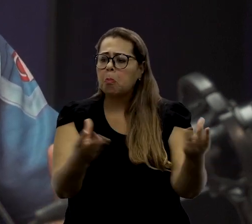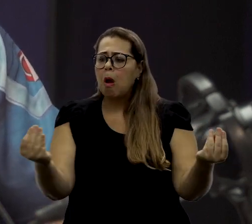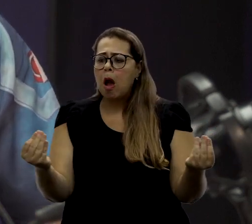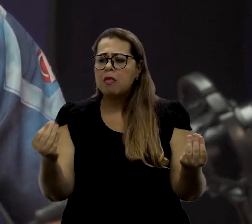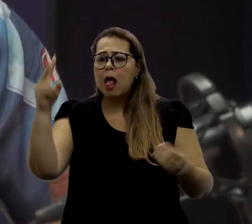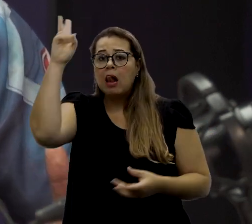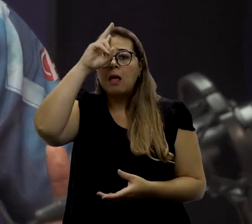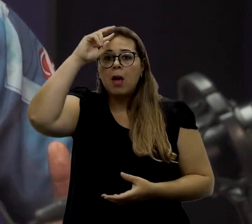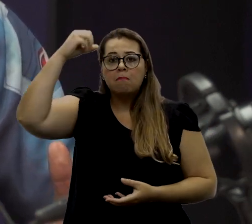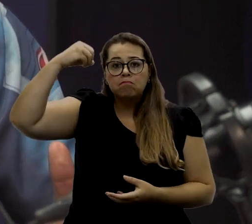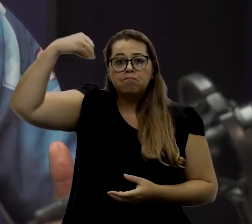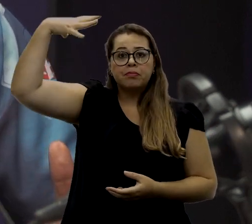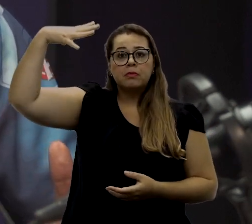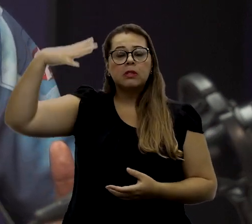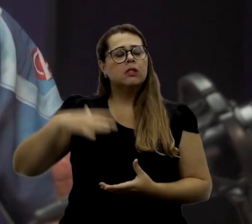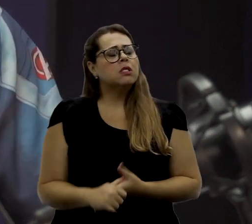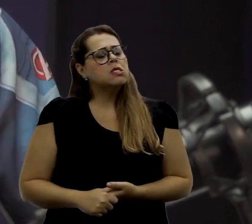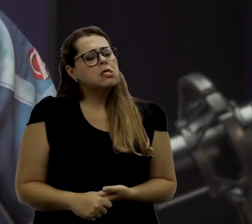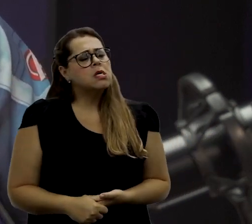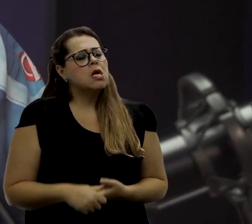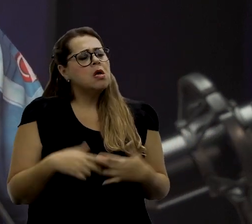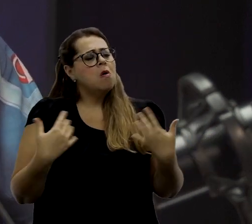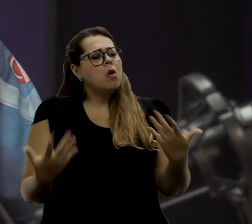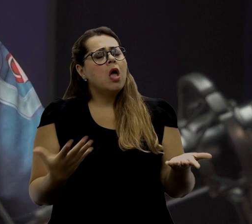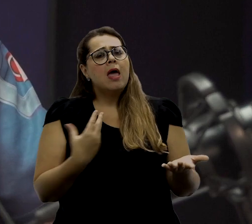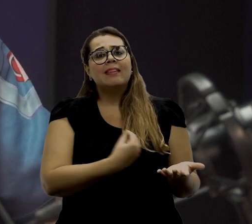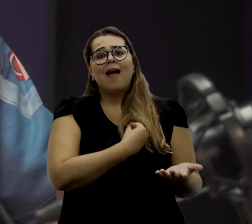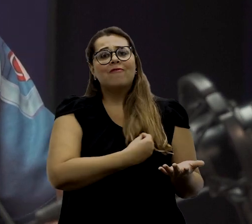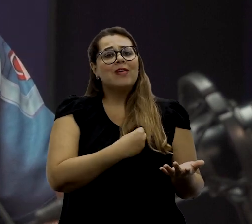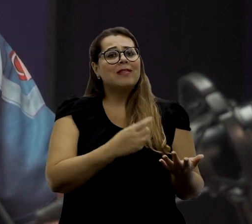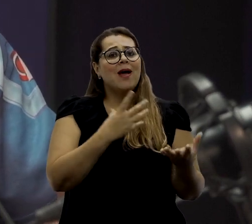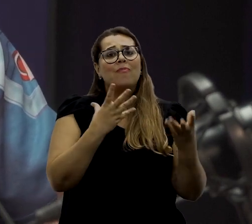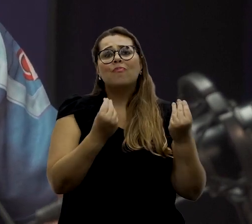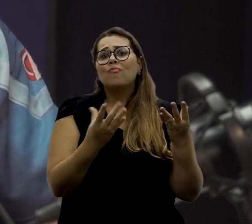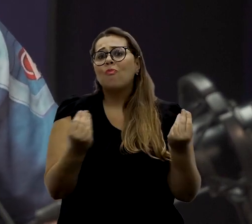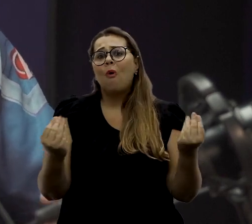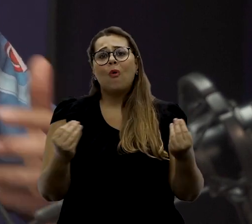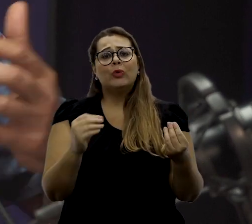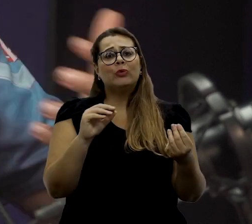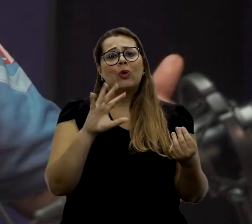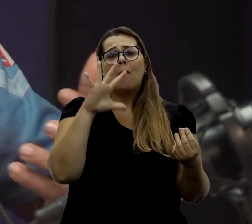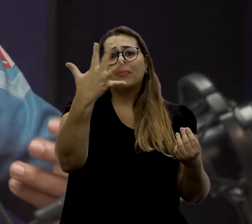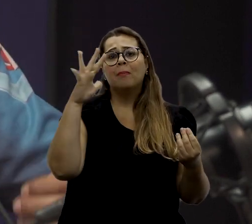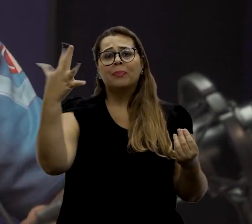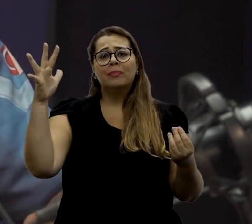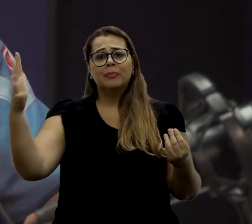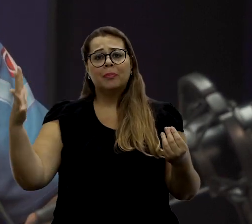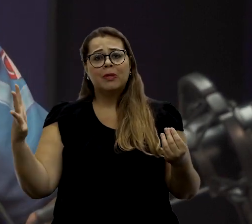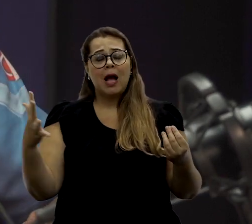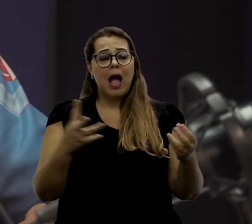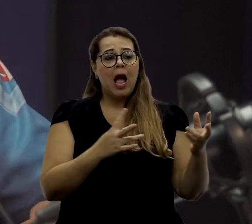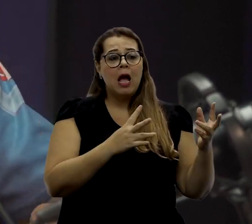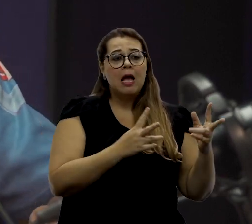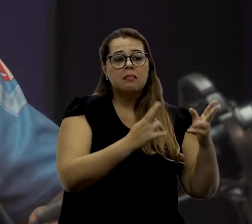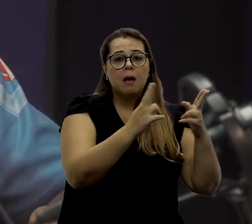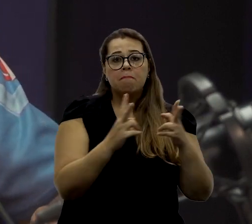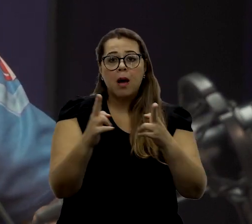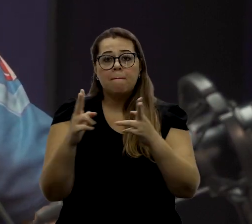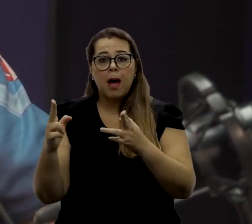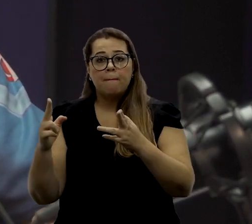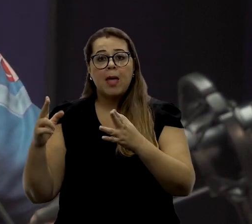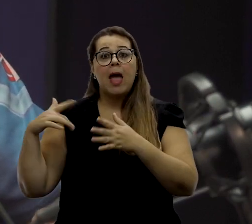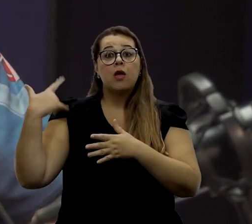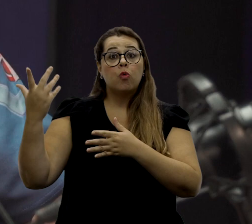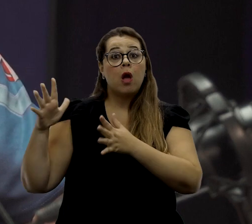vai estar legal. Vai ter dias que você vai estar legal. Vai ter dias que você está com muita felicidade. É saber lidar com isso. E aí eu peguei essas máquinas